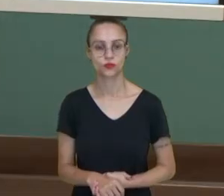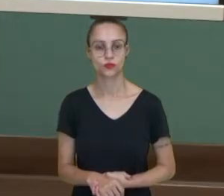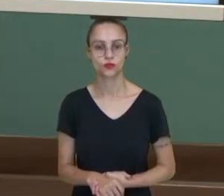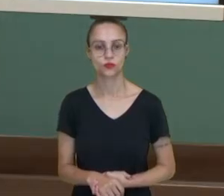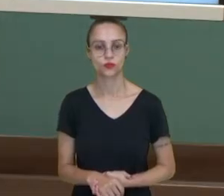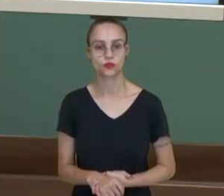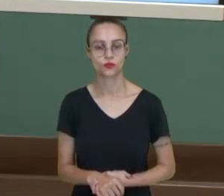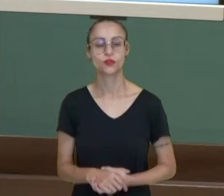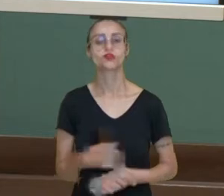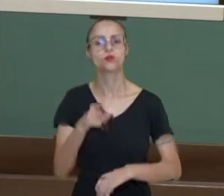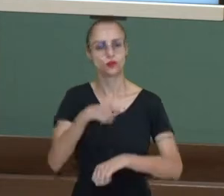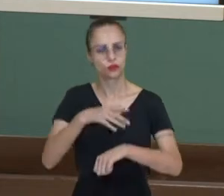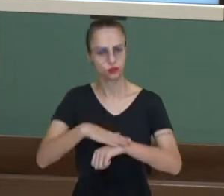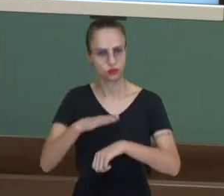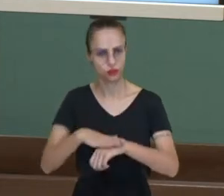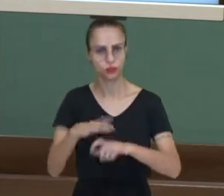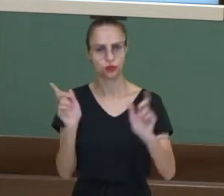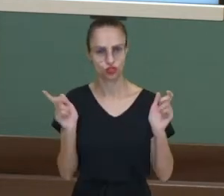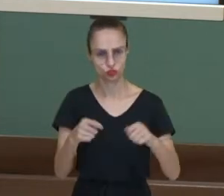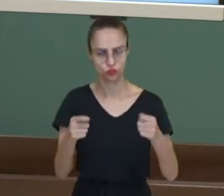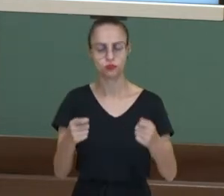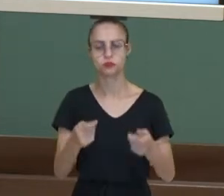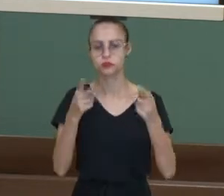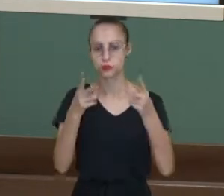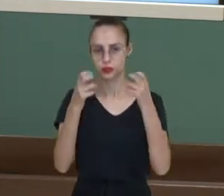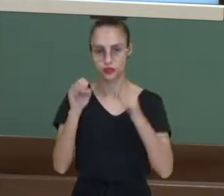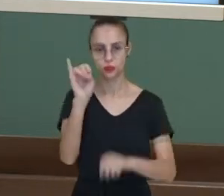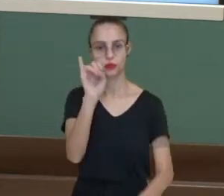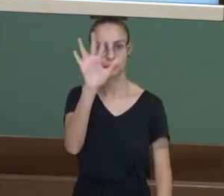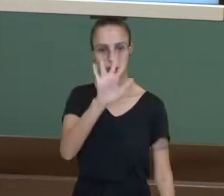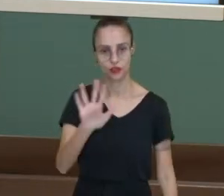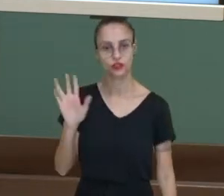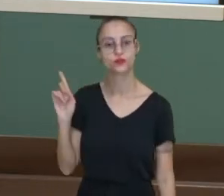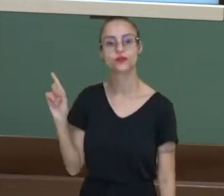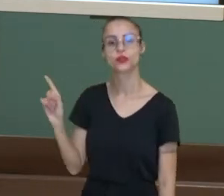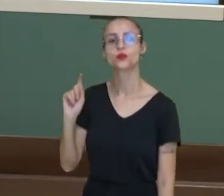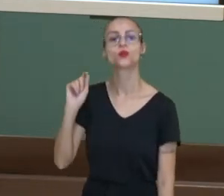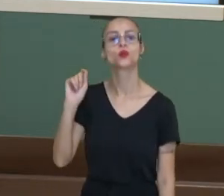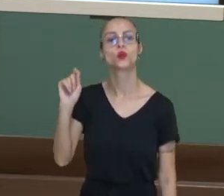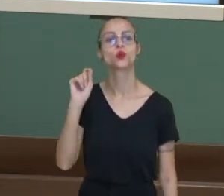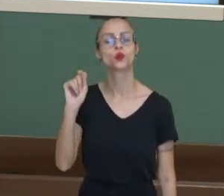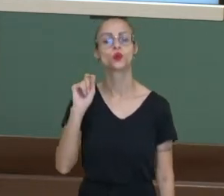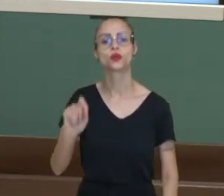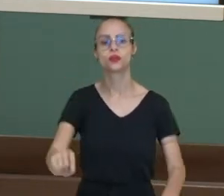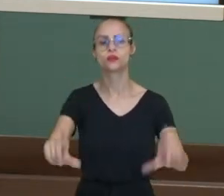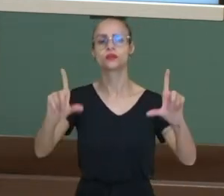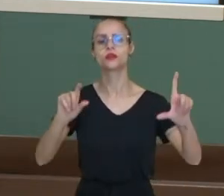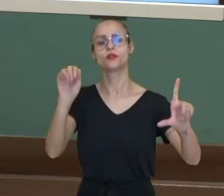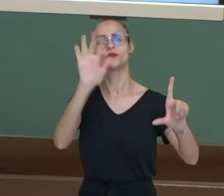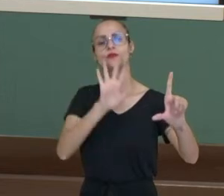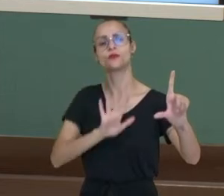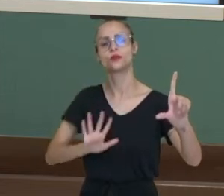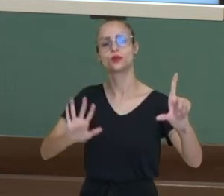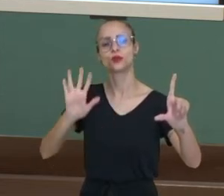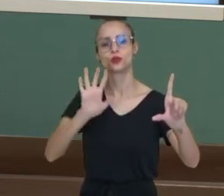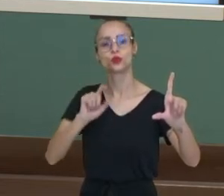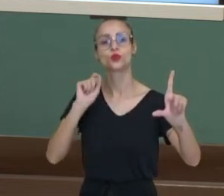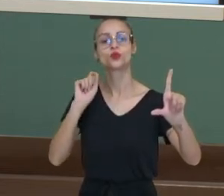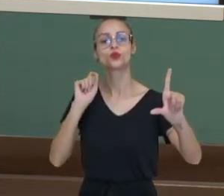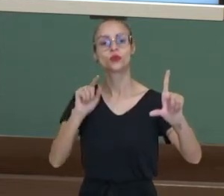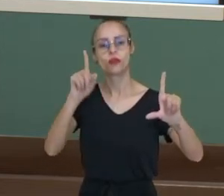Você teve tempo aí de observar bem essa imagem. Reparou o que está mais ao fundo dessa imagem? Você tem o prédio